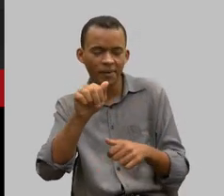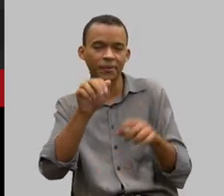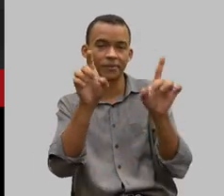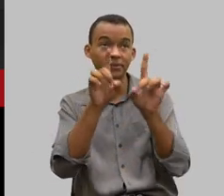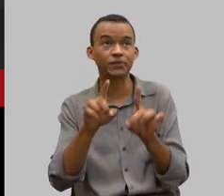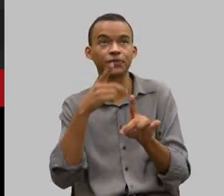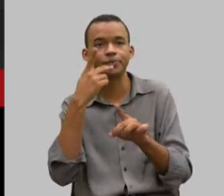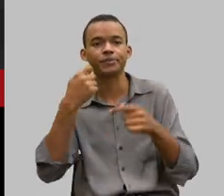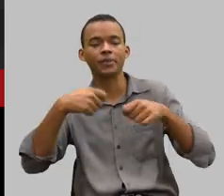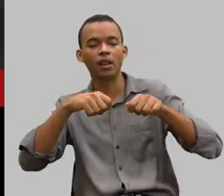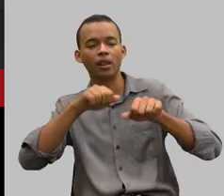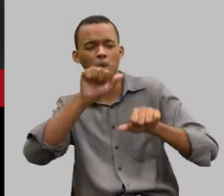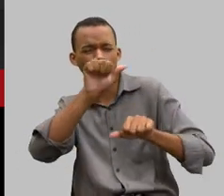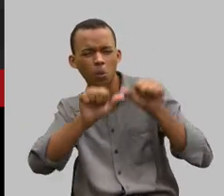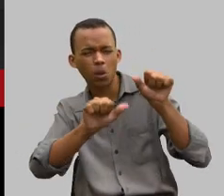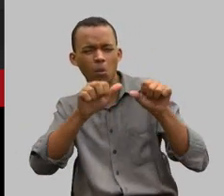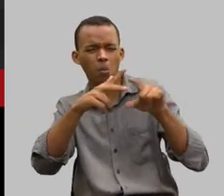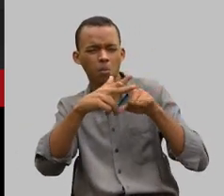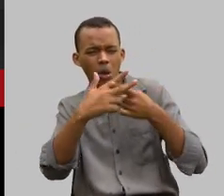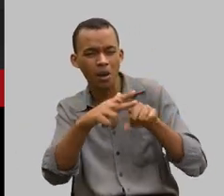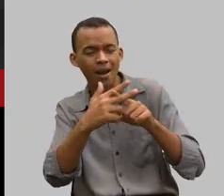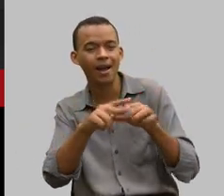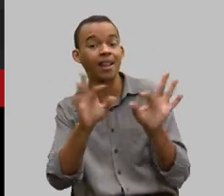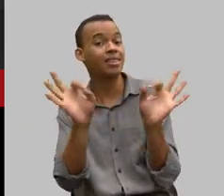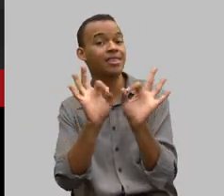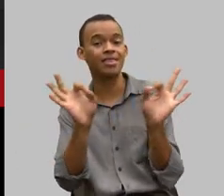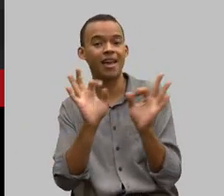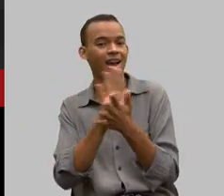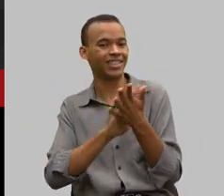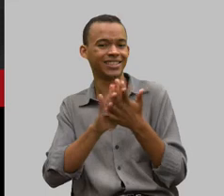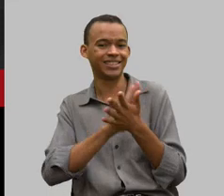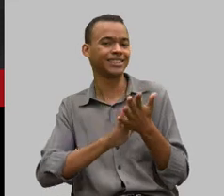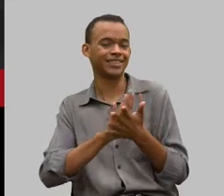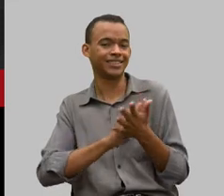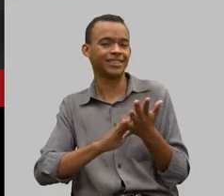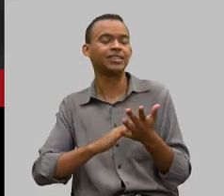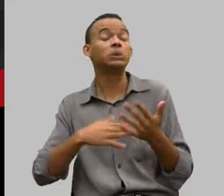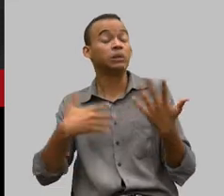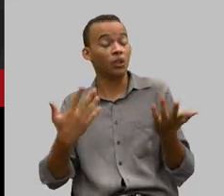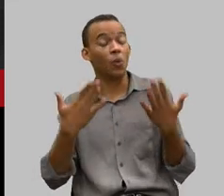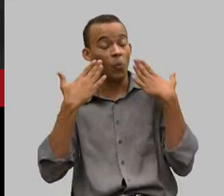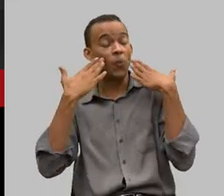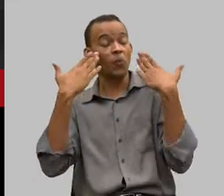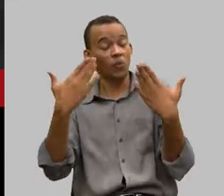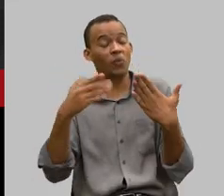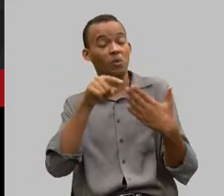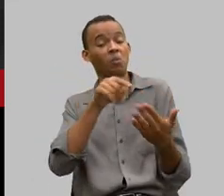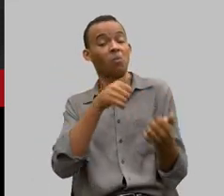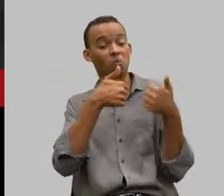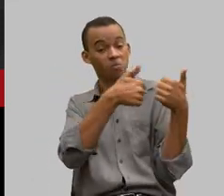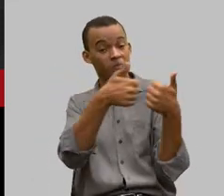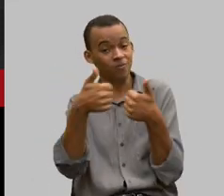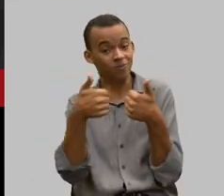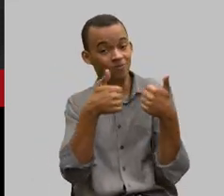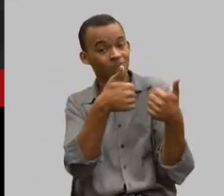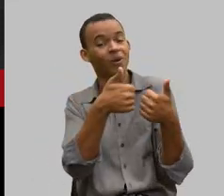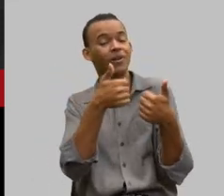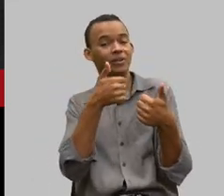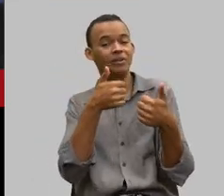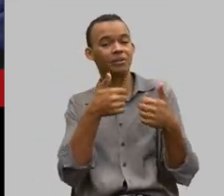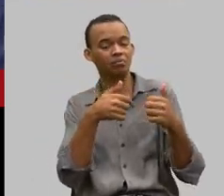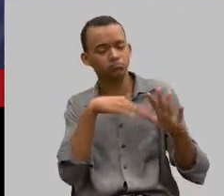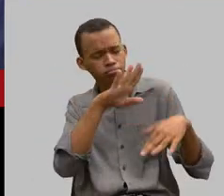corrigir então isso mostra que o trabalho tá sendo bem feito né O trabalho tá dando certo e esse trabalho vai